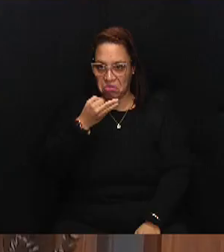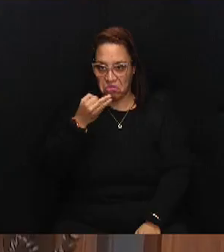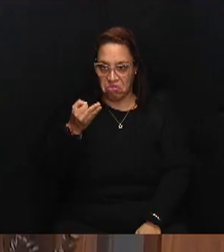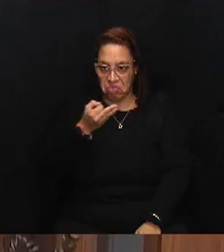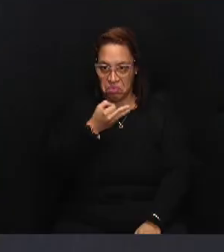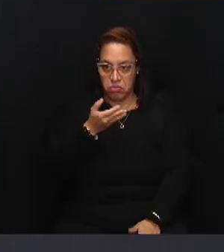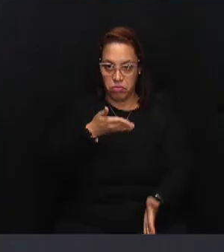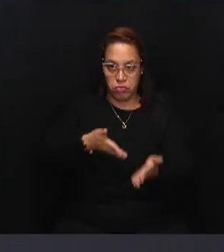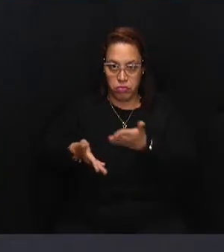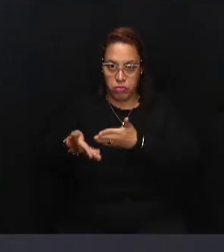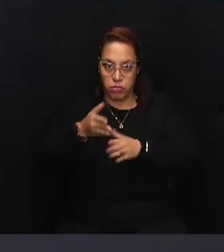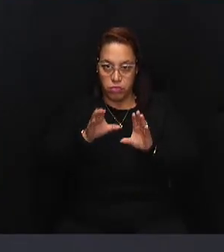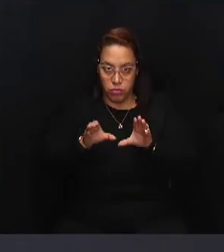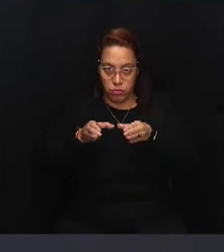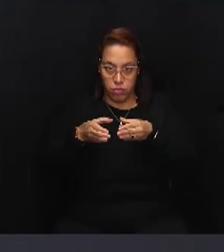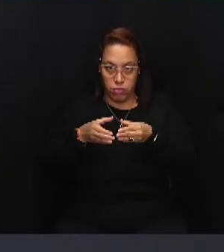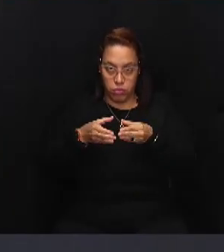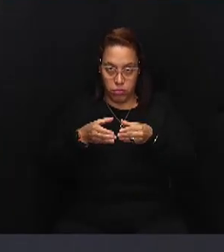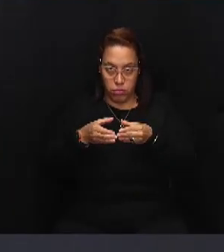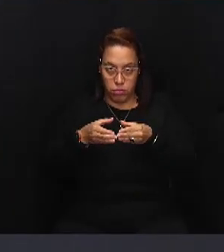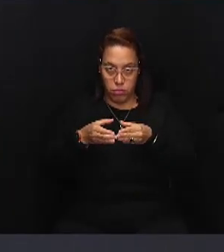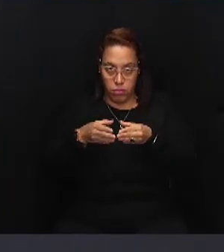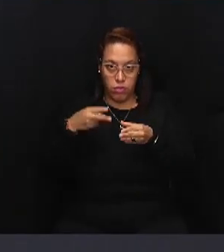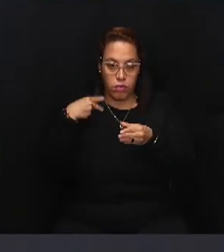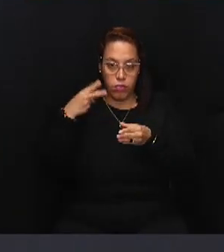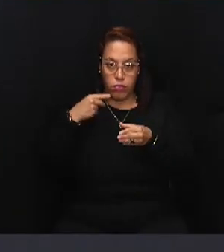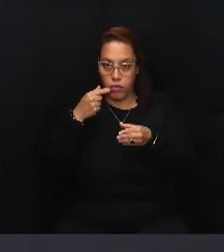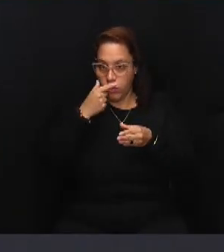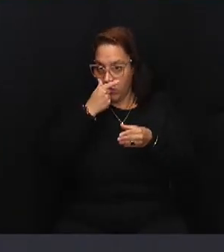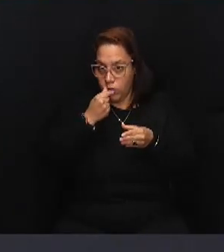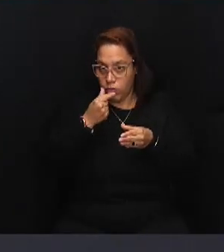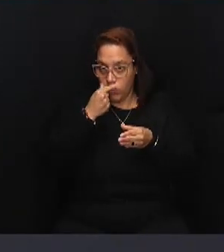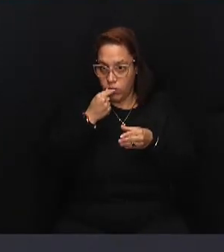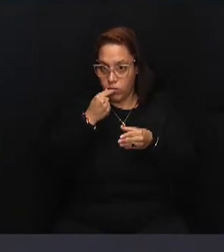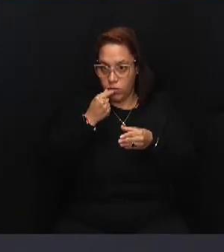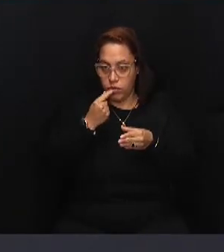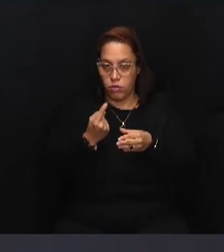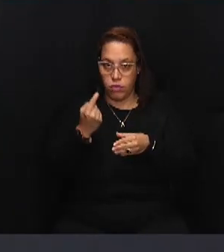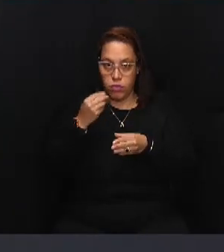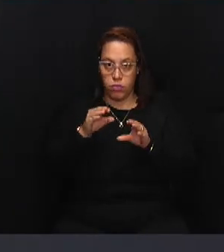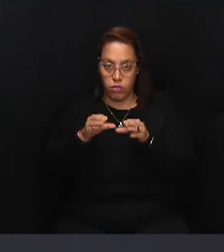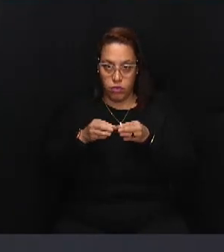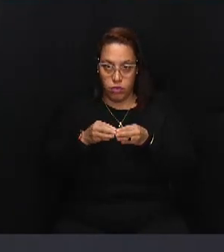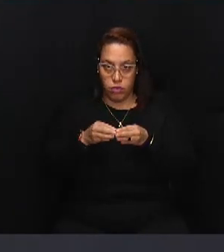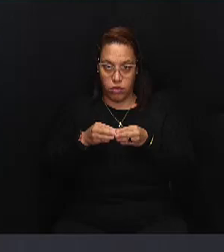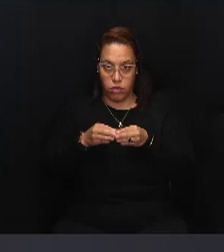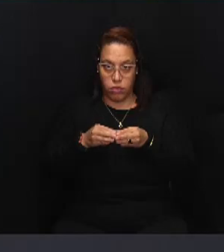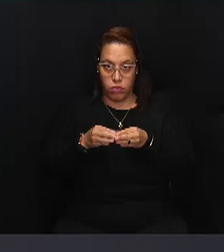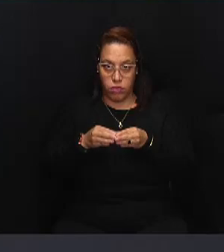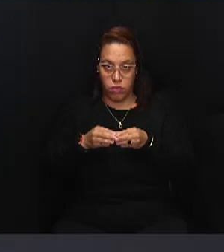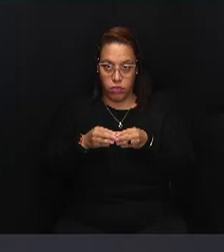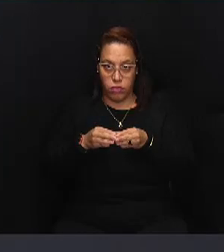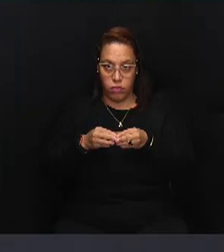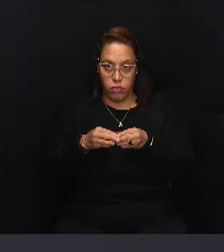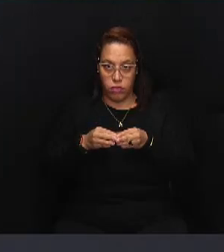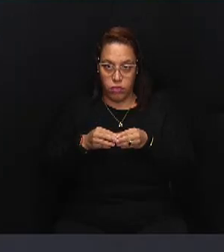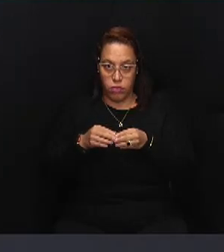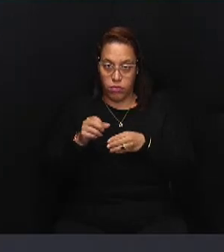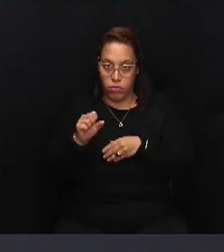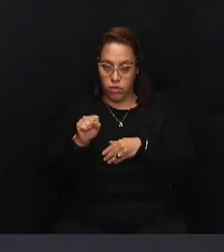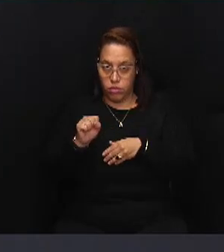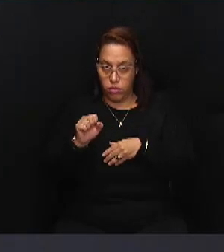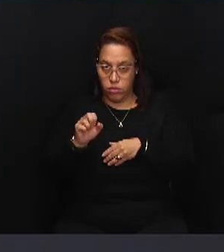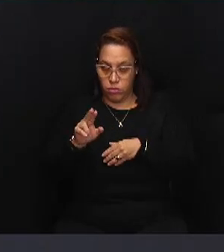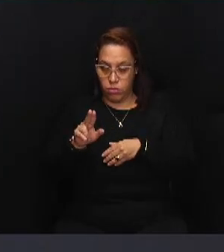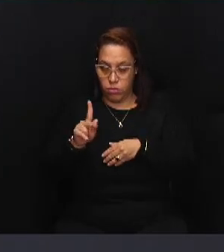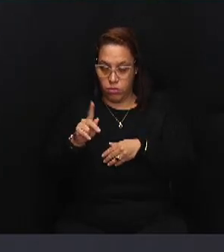excelente condução dessa comissão. O vereador Roberto Alves, um dos membros, aliás, ele é o titular, sou suplente,